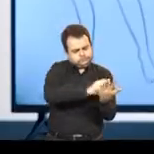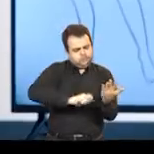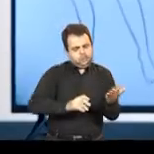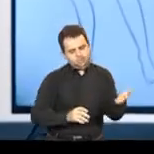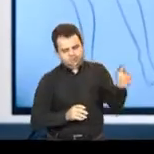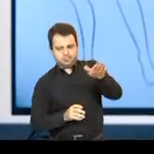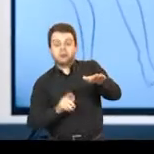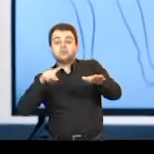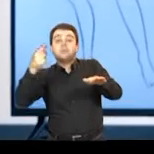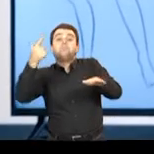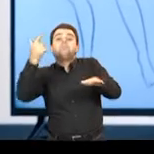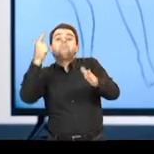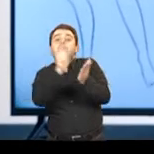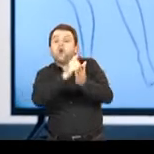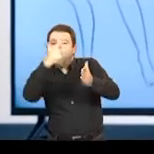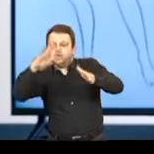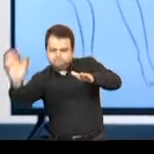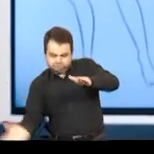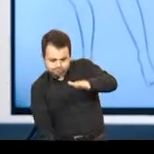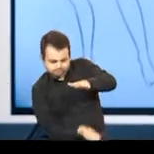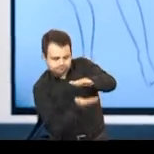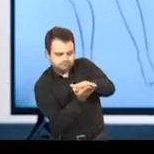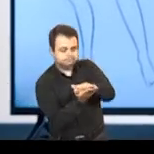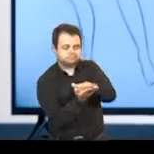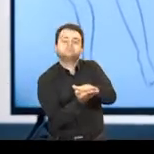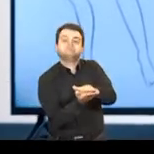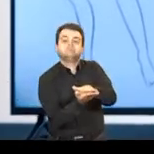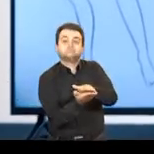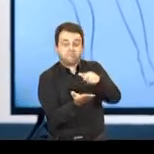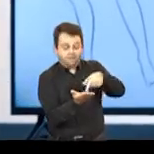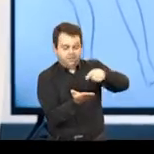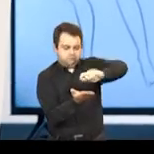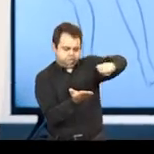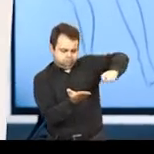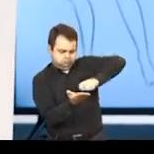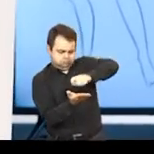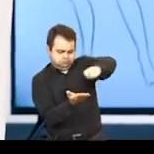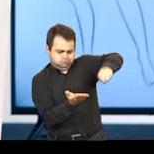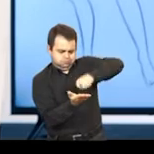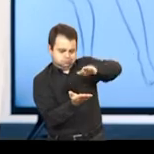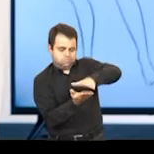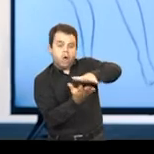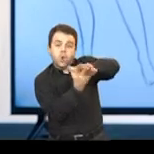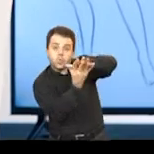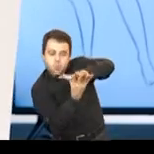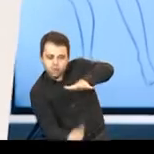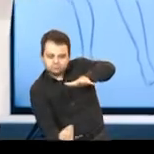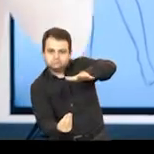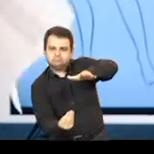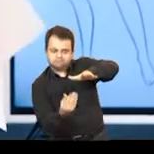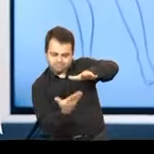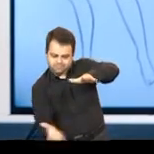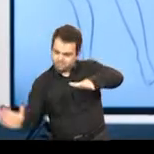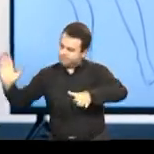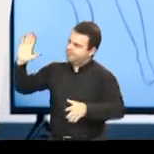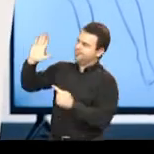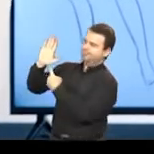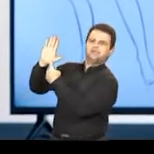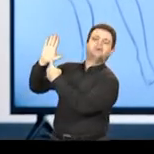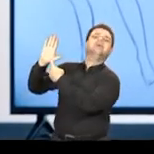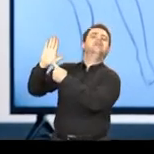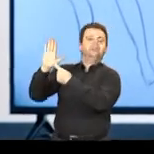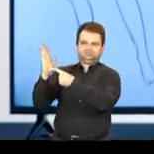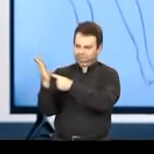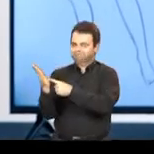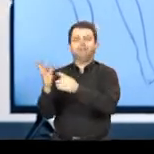branca, depois passo o lápis ou a caneta sobre as formas e eu vou então transpor o meu manequim para a folha branca. E depois é só